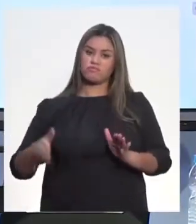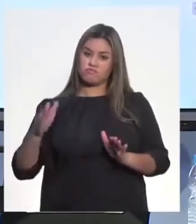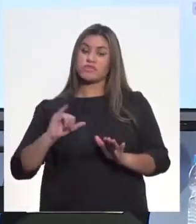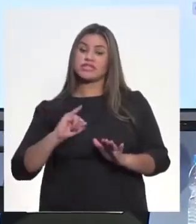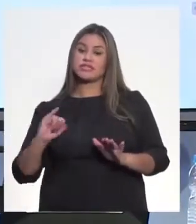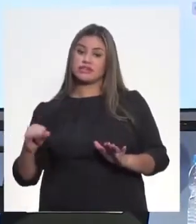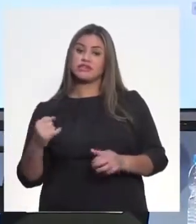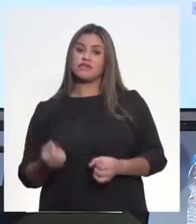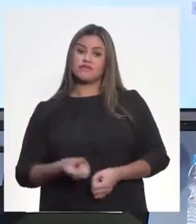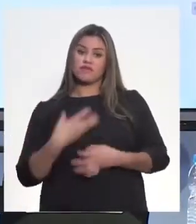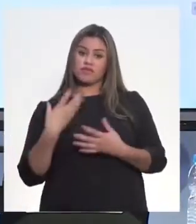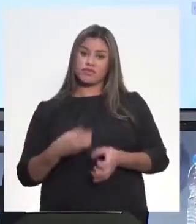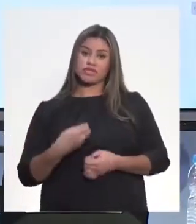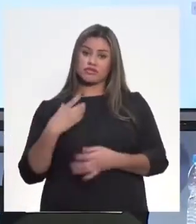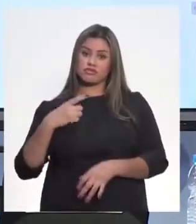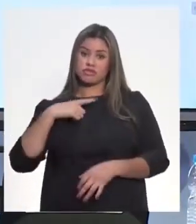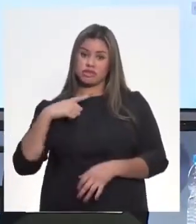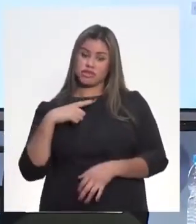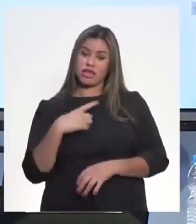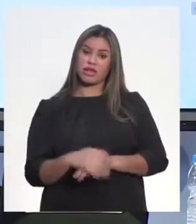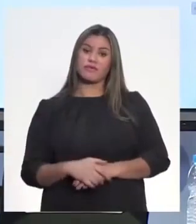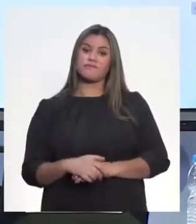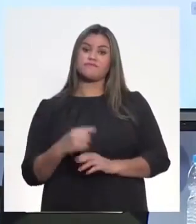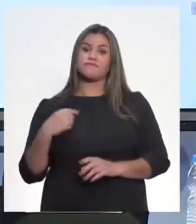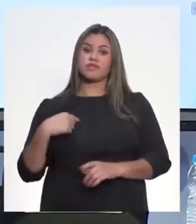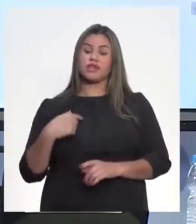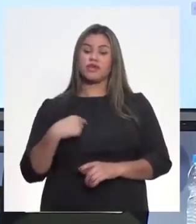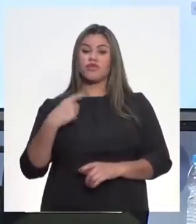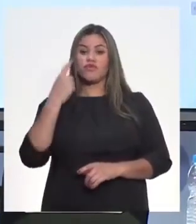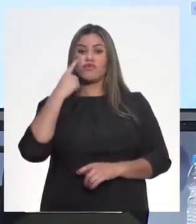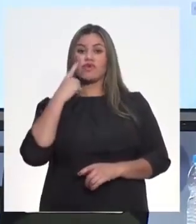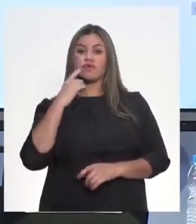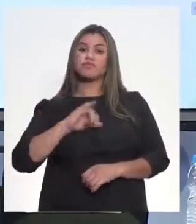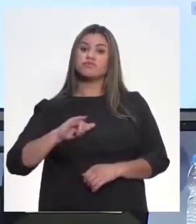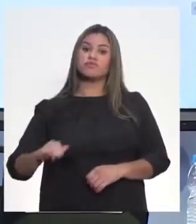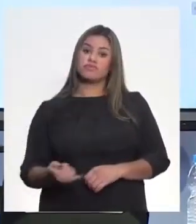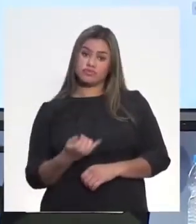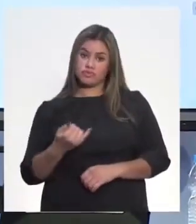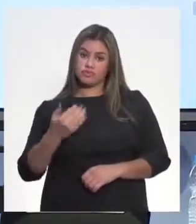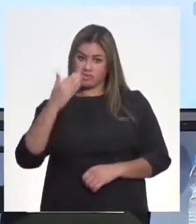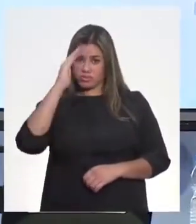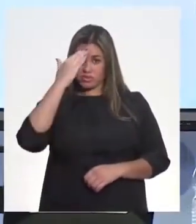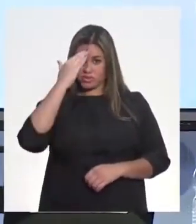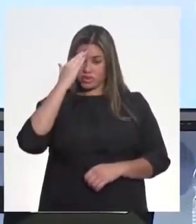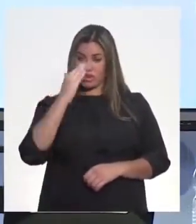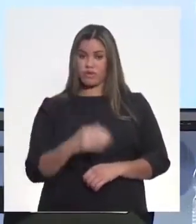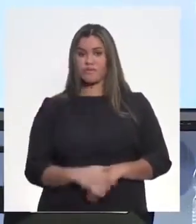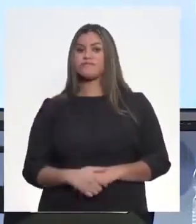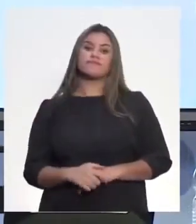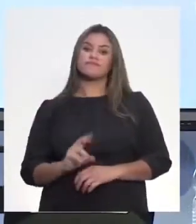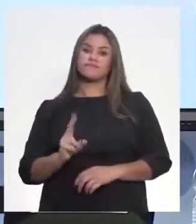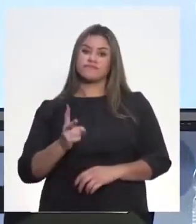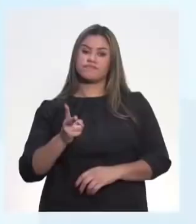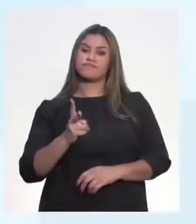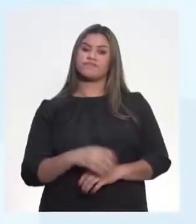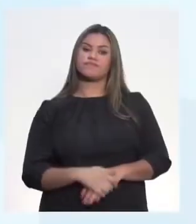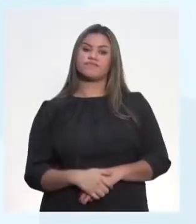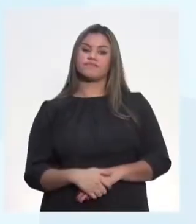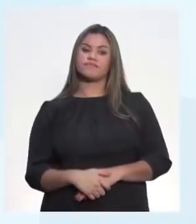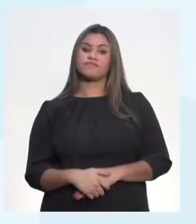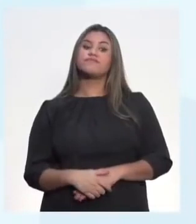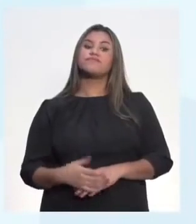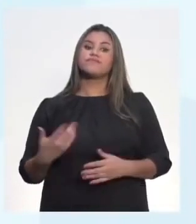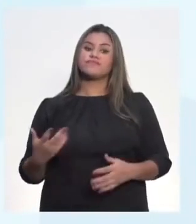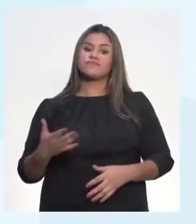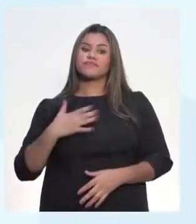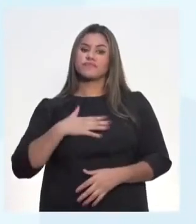informações e eu estou procurando os juros, correto? Então, continuando. No meu caso, eu já gosto de